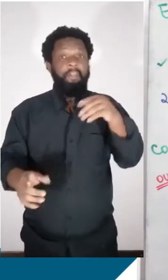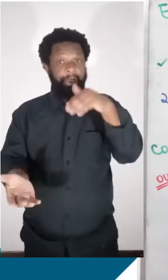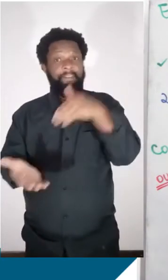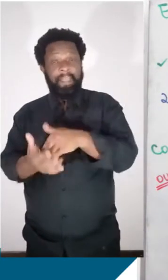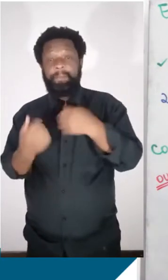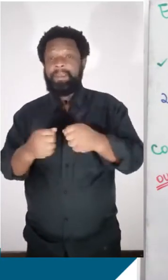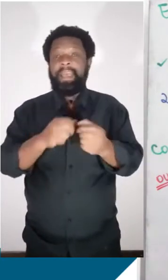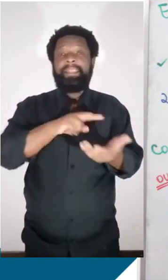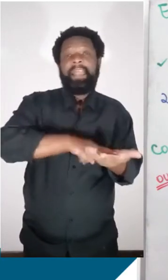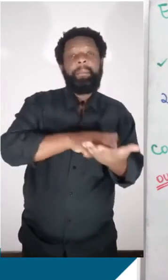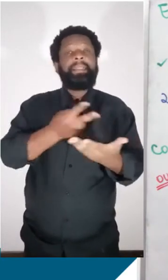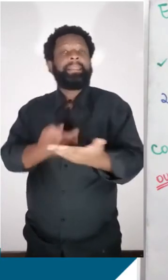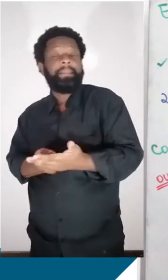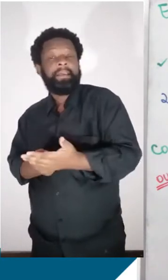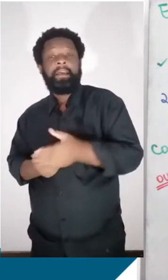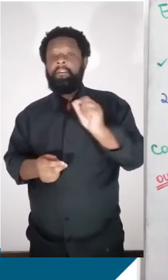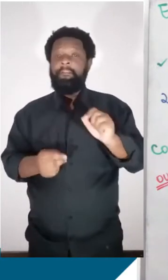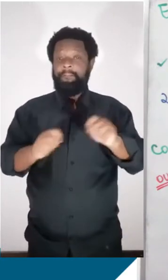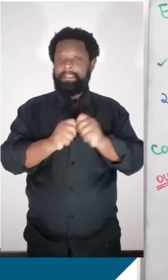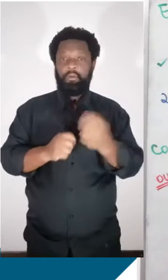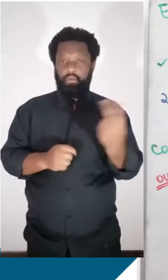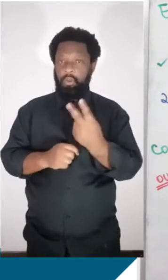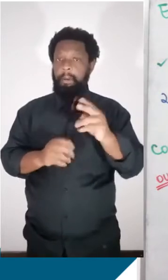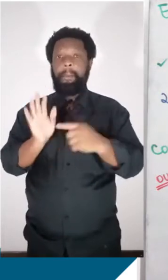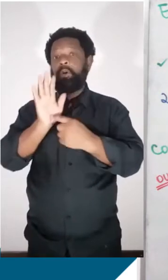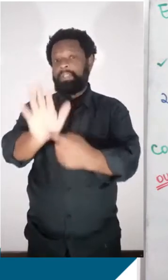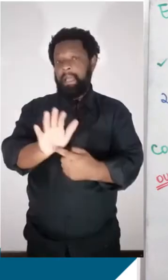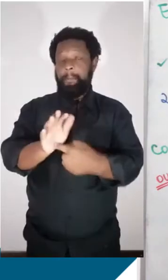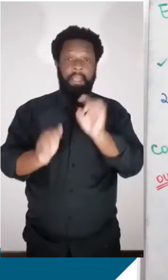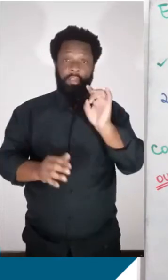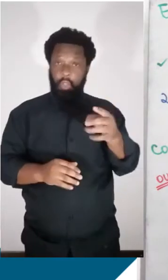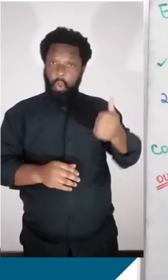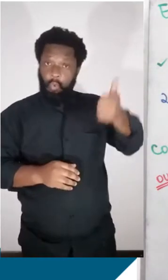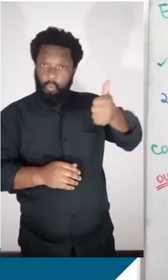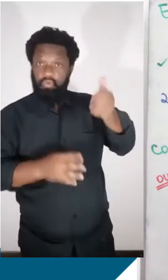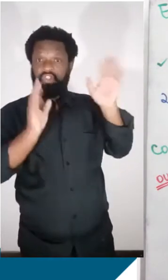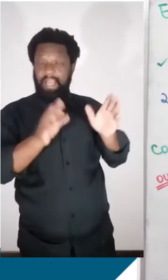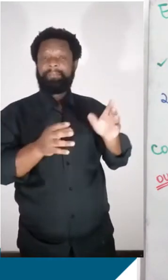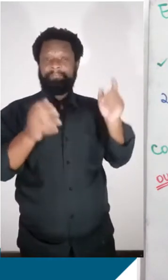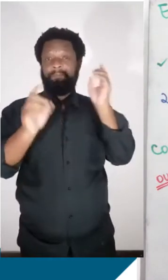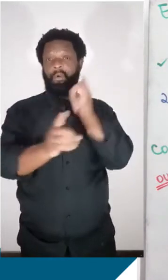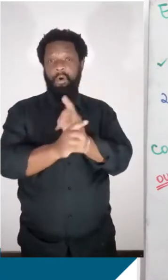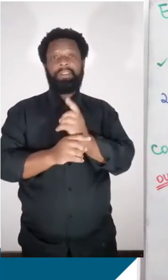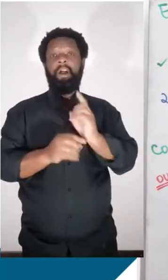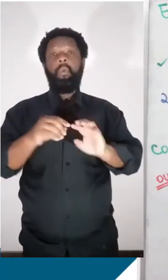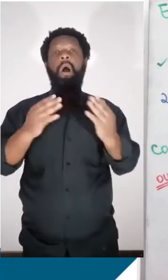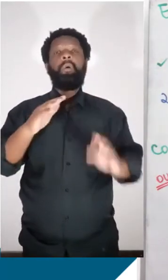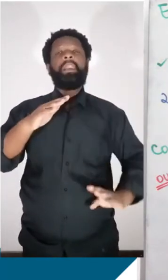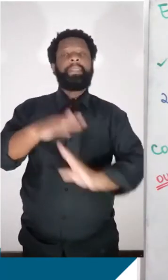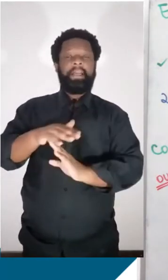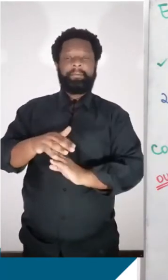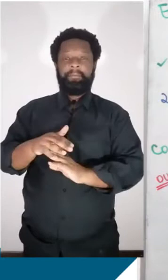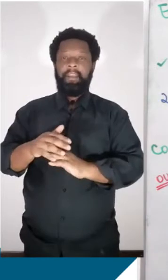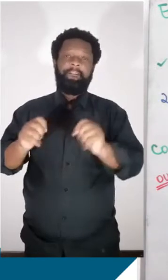ver que no final eu só tenho que interpretar isso. Eu vou fazer os dois só para te mostrar, mas só esse primeiro era o suficiente, porque eu já descobri qual